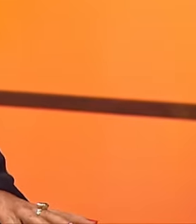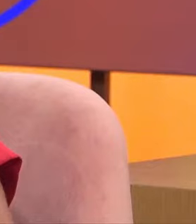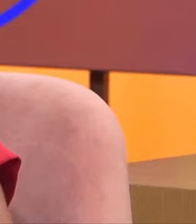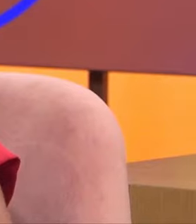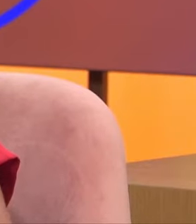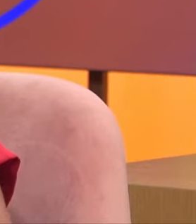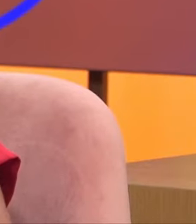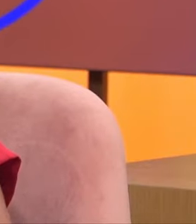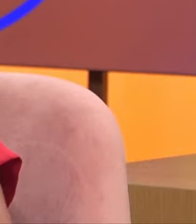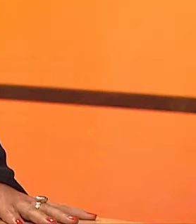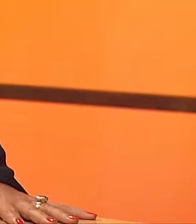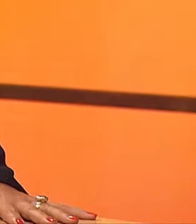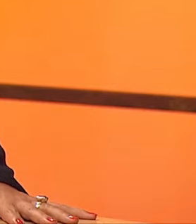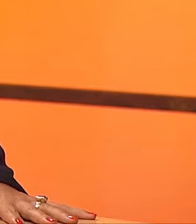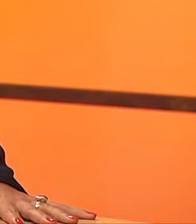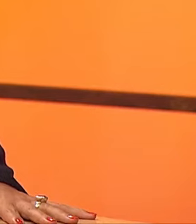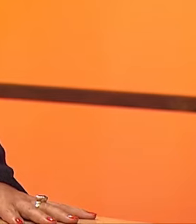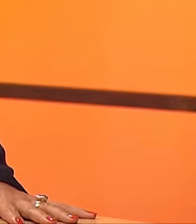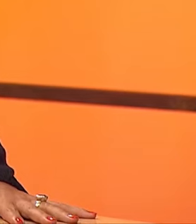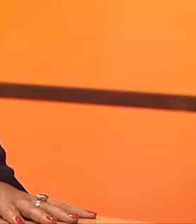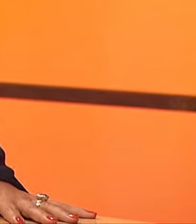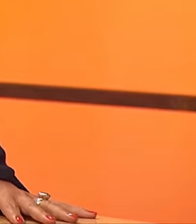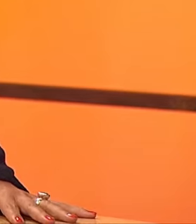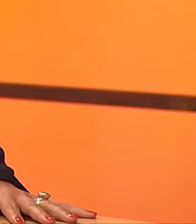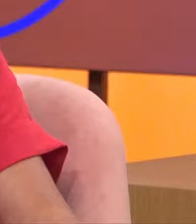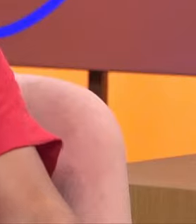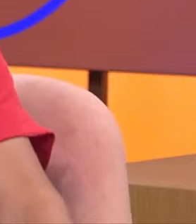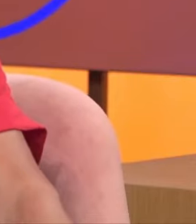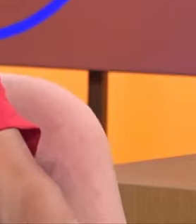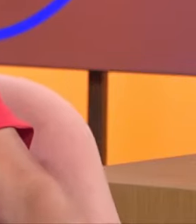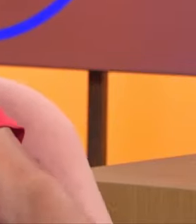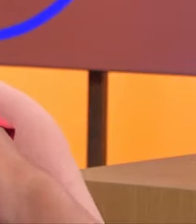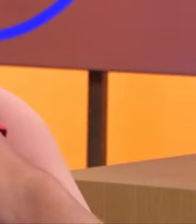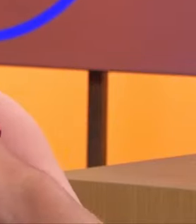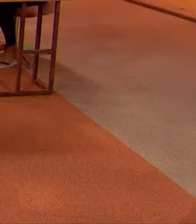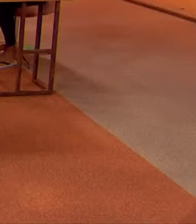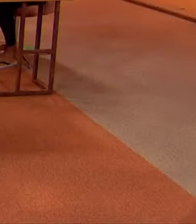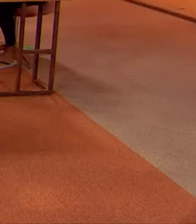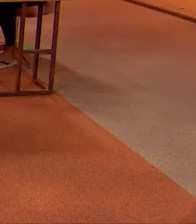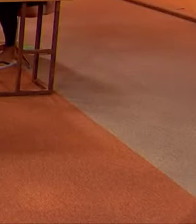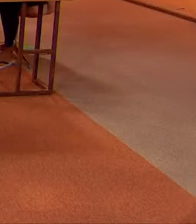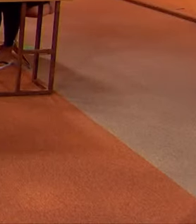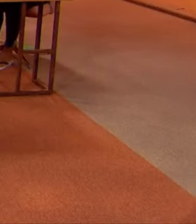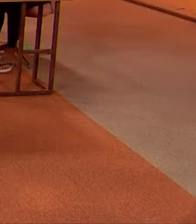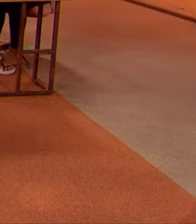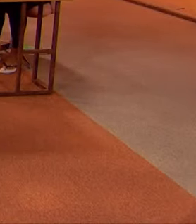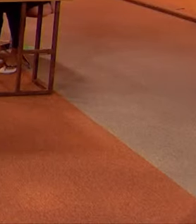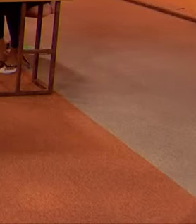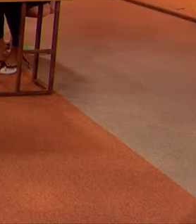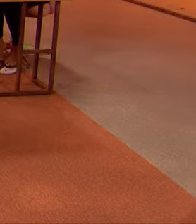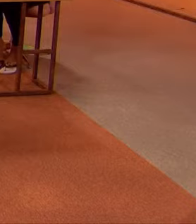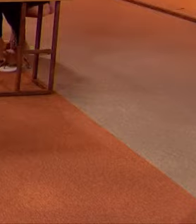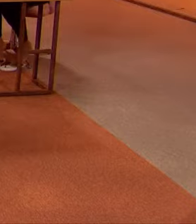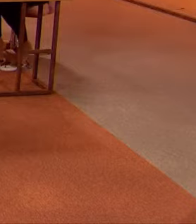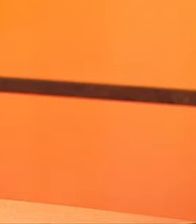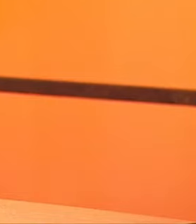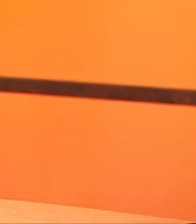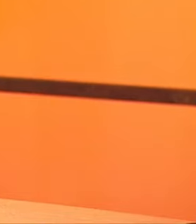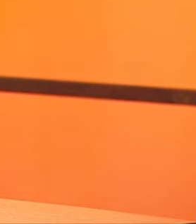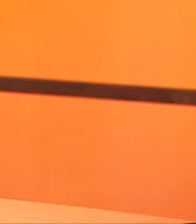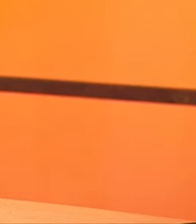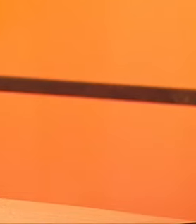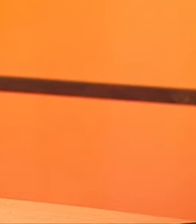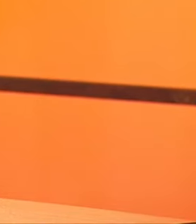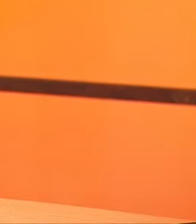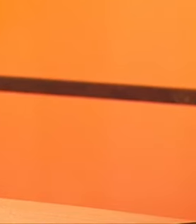No Maranhão, há 25 anos. Maranhão. Direto do túnel do tempo. Cissa, me chega em São Luís a fazer uma peça, não sei o que